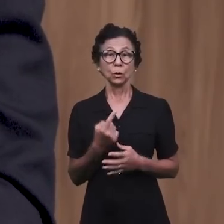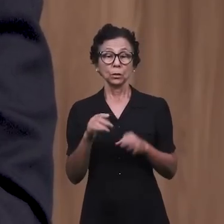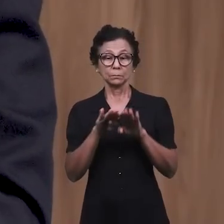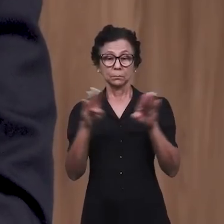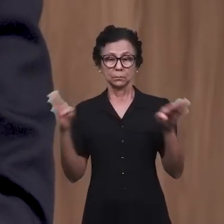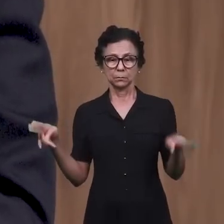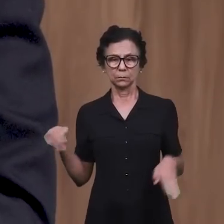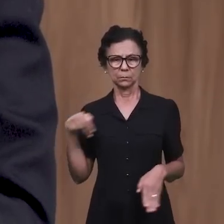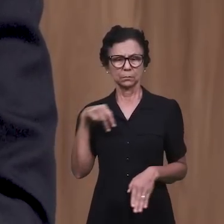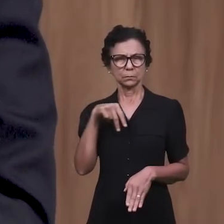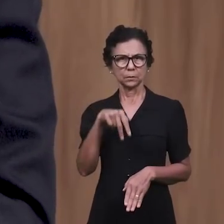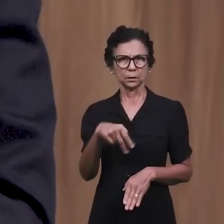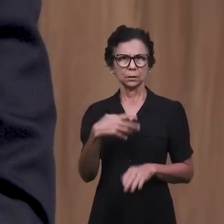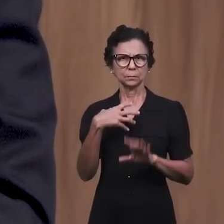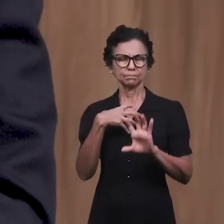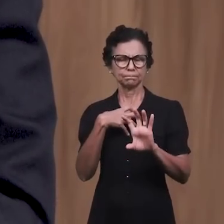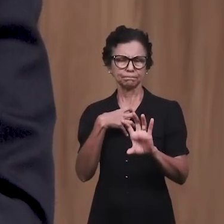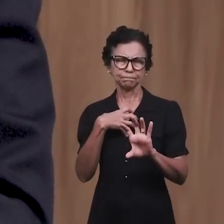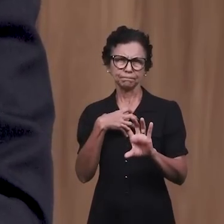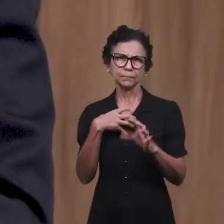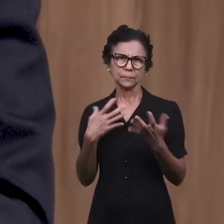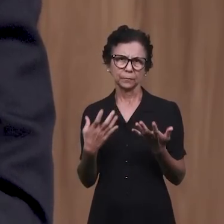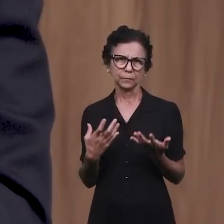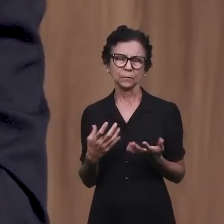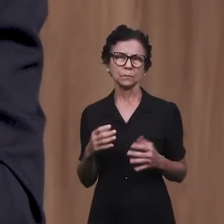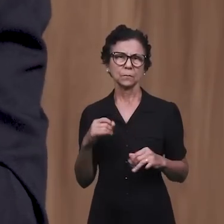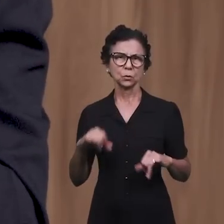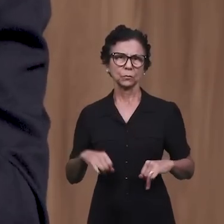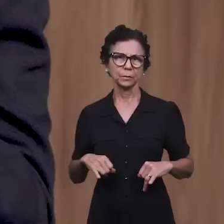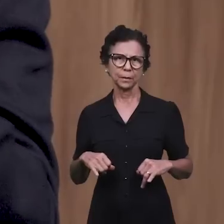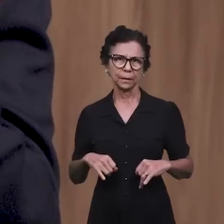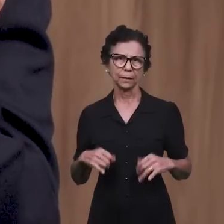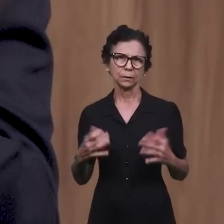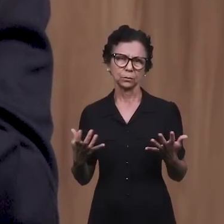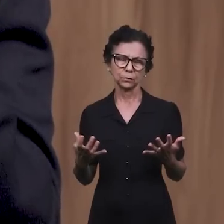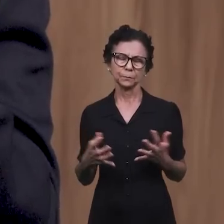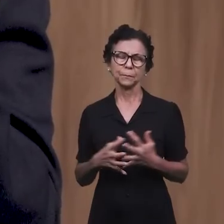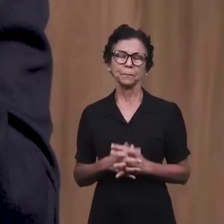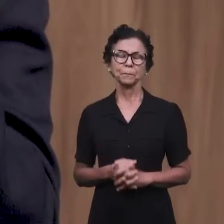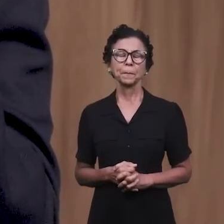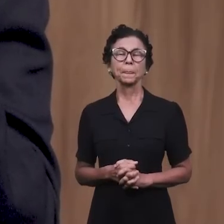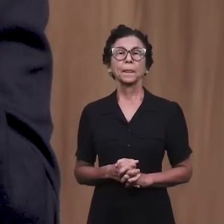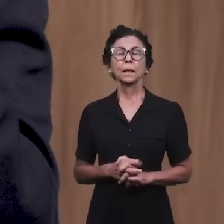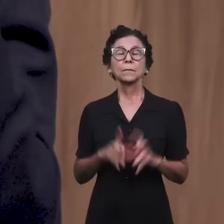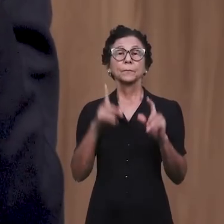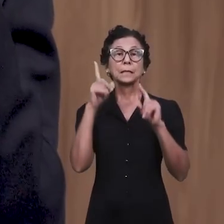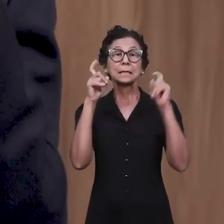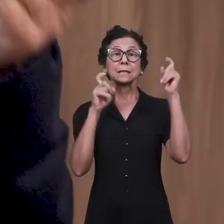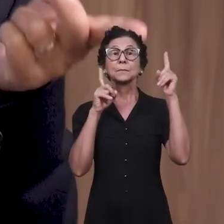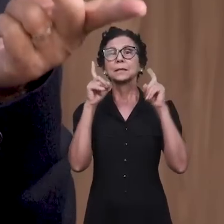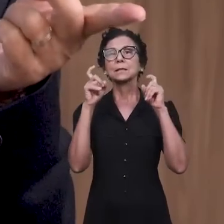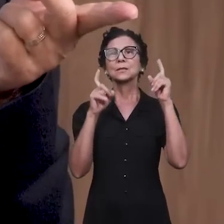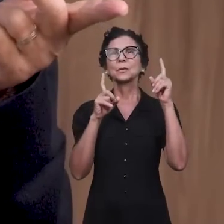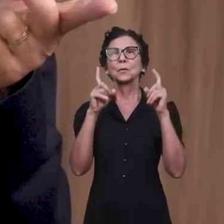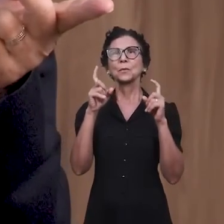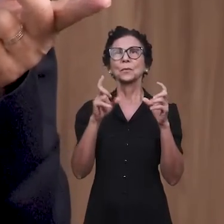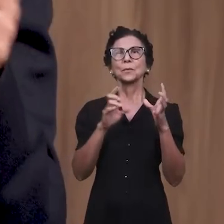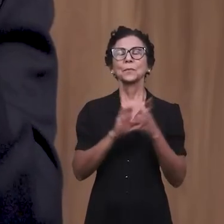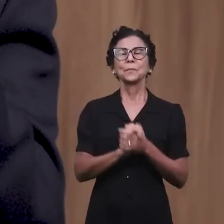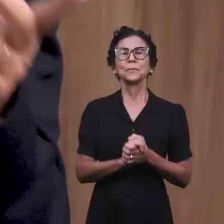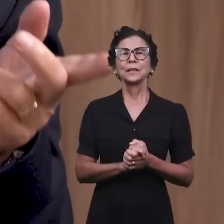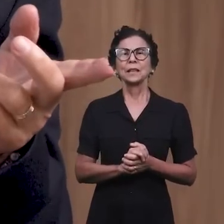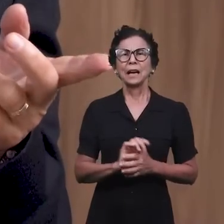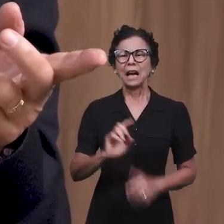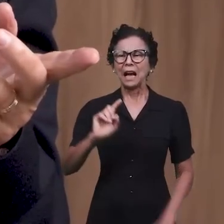os familiares estão sentindo, né? Isso é um aspecto muito importante. Outra coisa é as expressões, o infeliz, né?